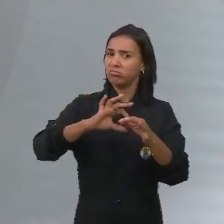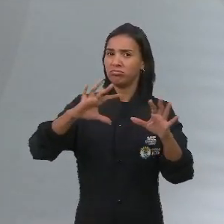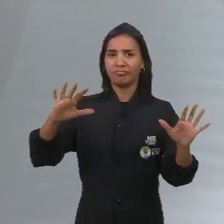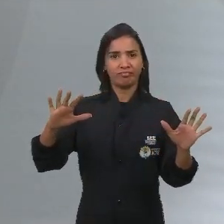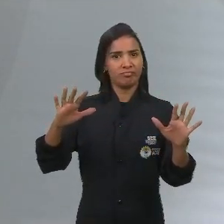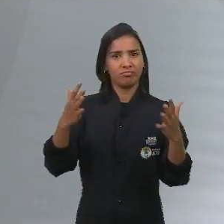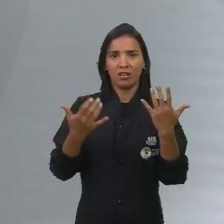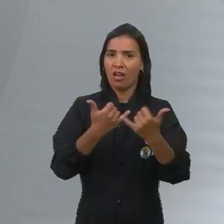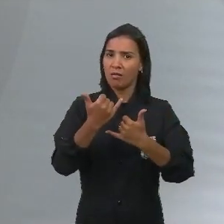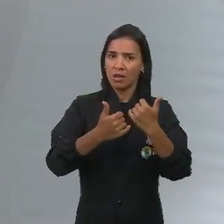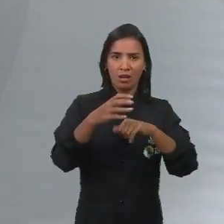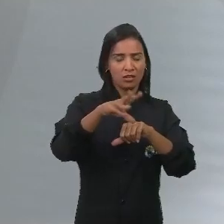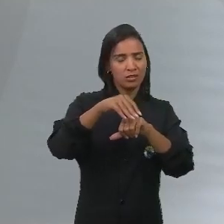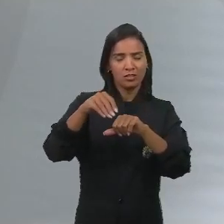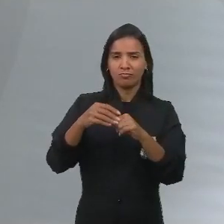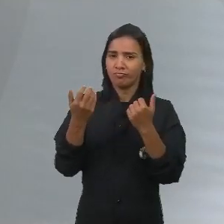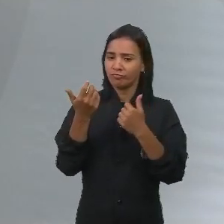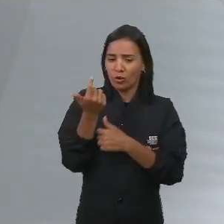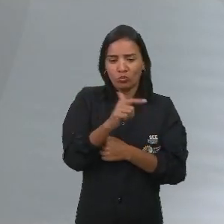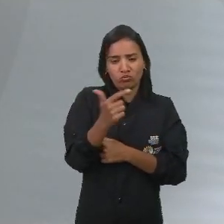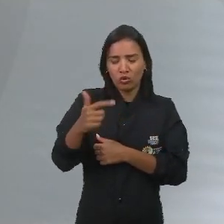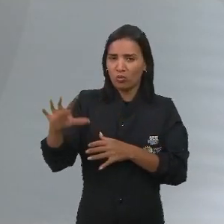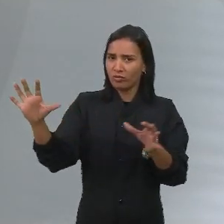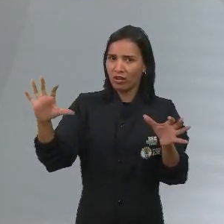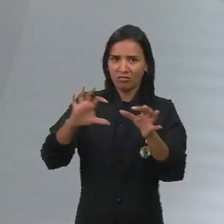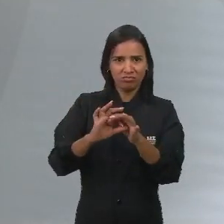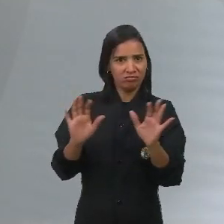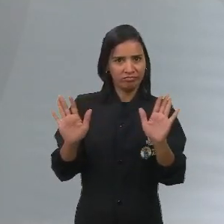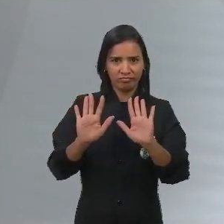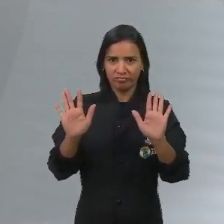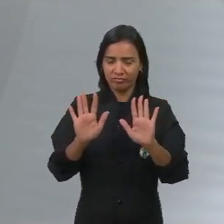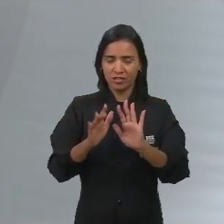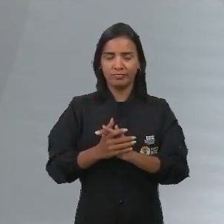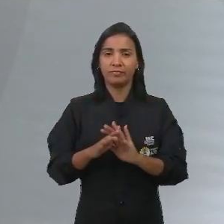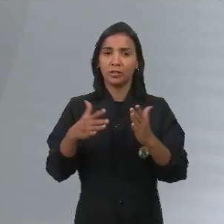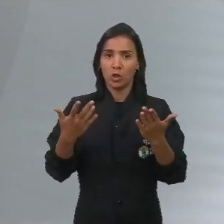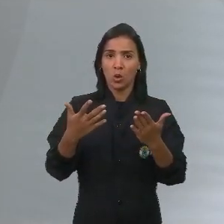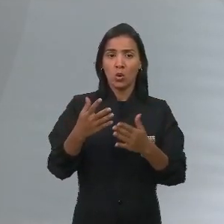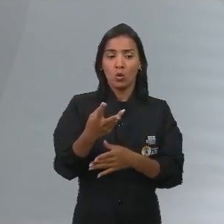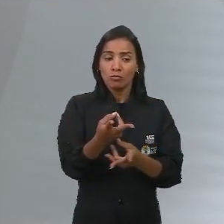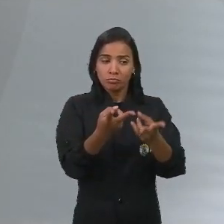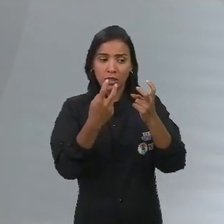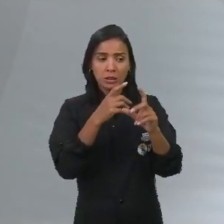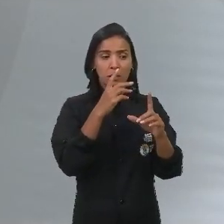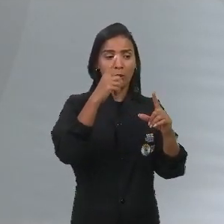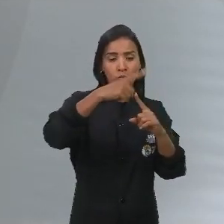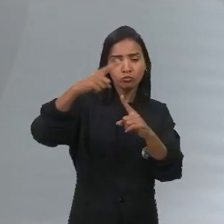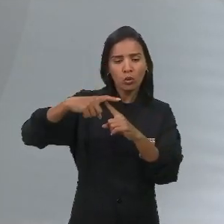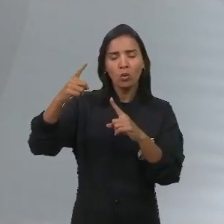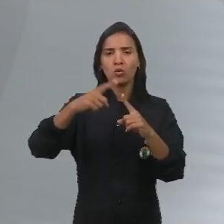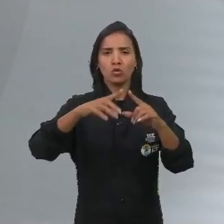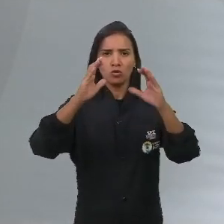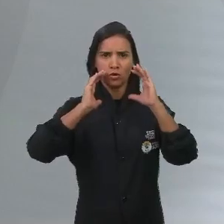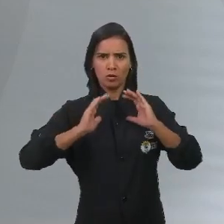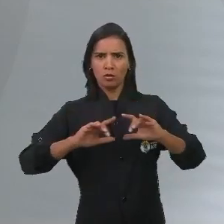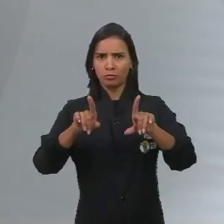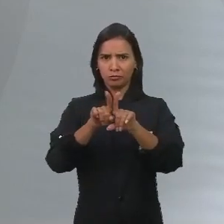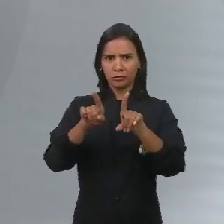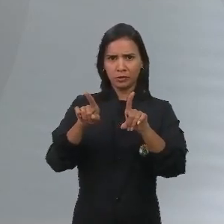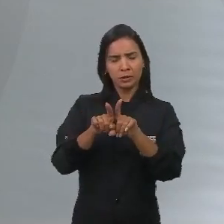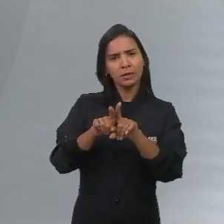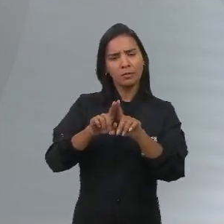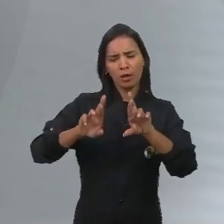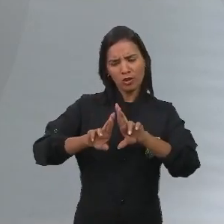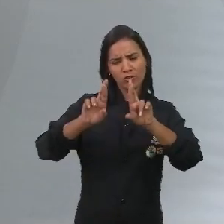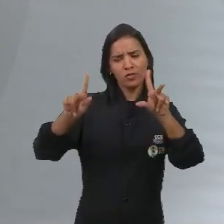conhecimento então consigam distinguir e observar os tipos de práticas né os tipos de Conduta e conseguir diferenciar